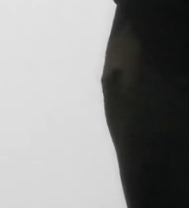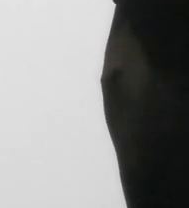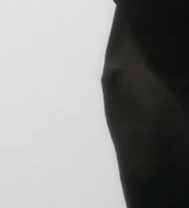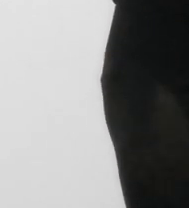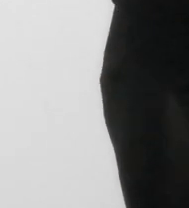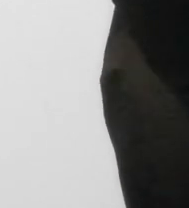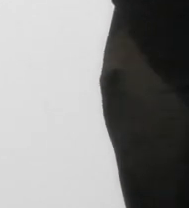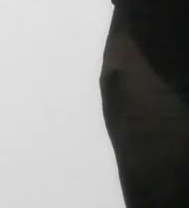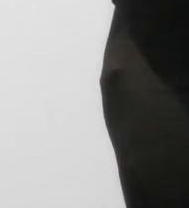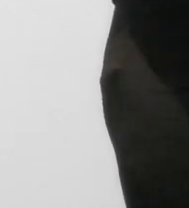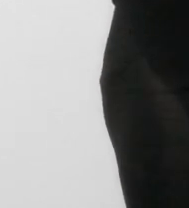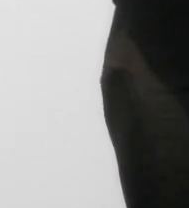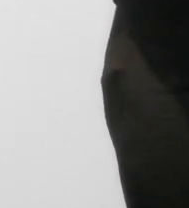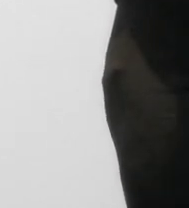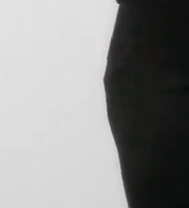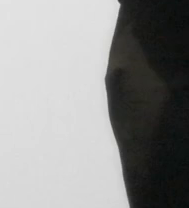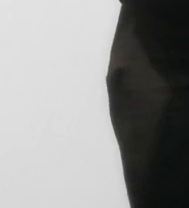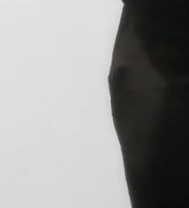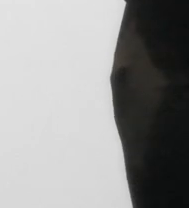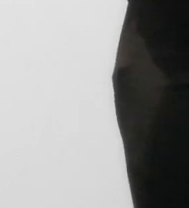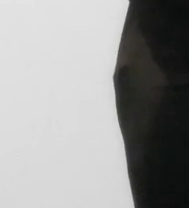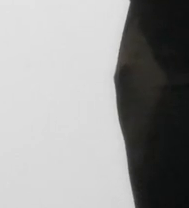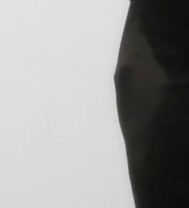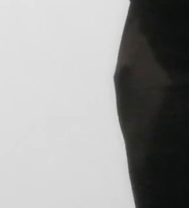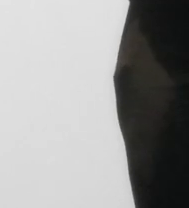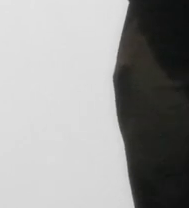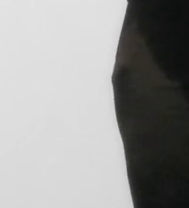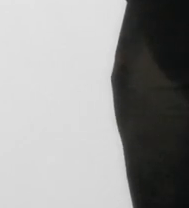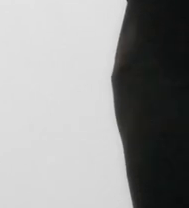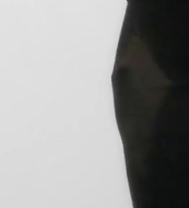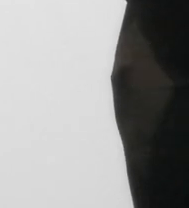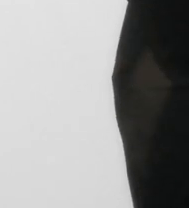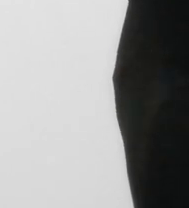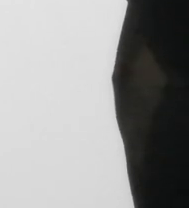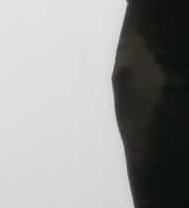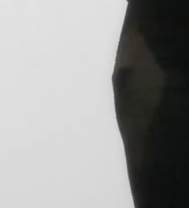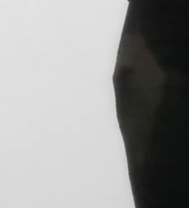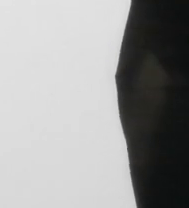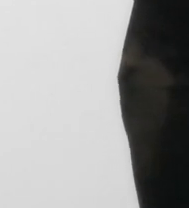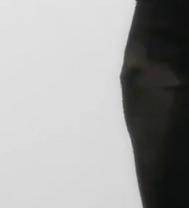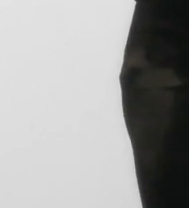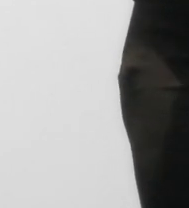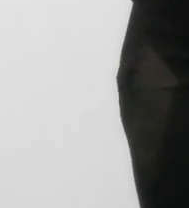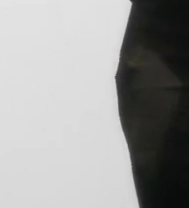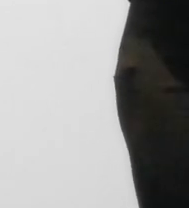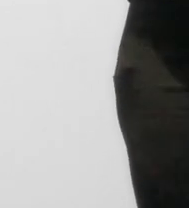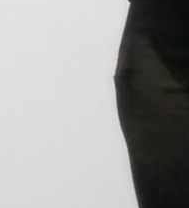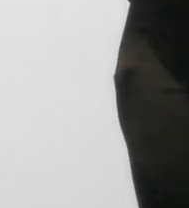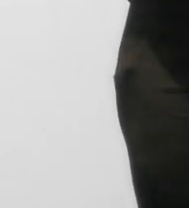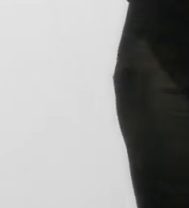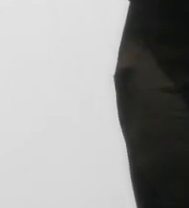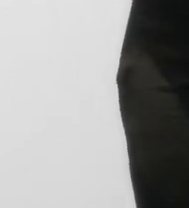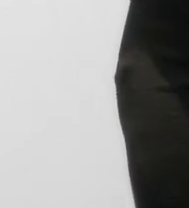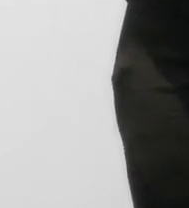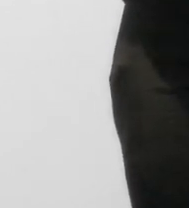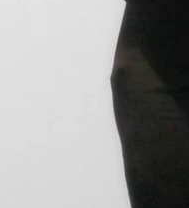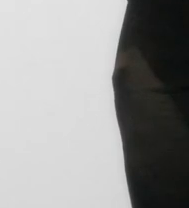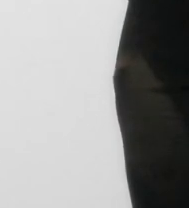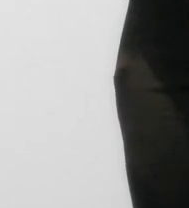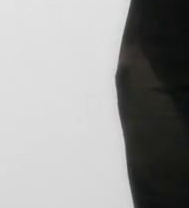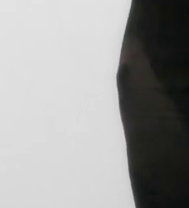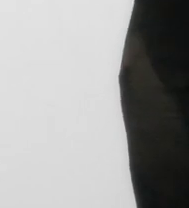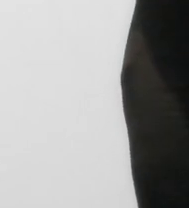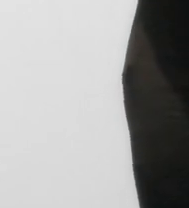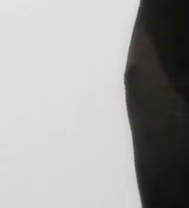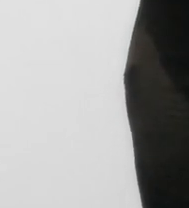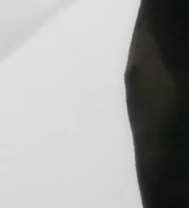capacitar as pessoas capacitar aqui os nossos parlamentares essas pessoas precisam também ser capacitadas por exemplo hoje